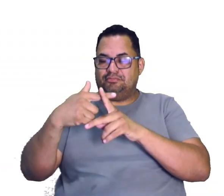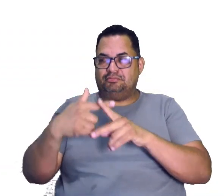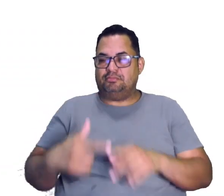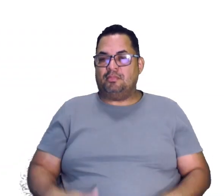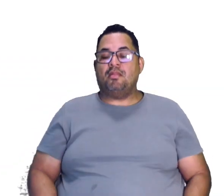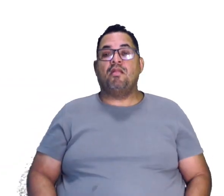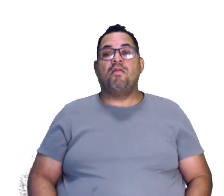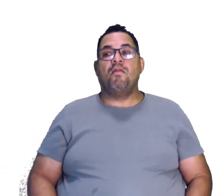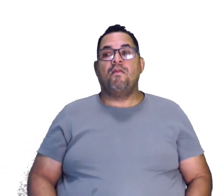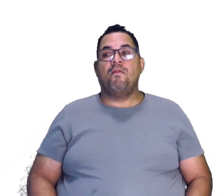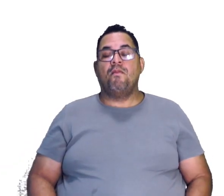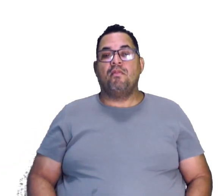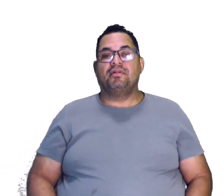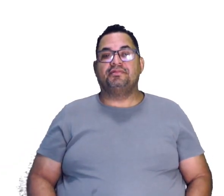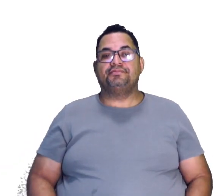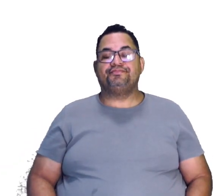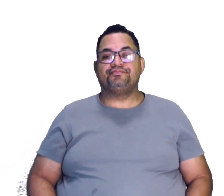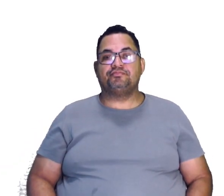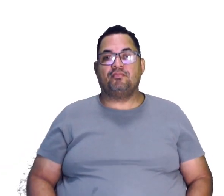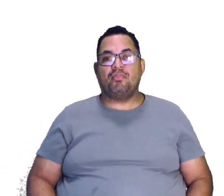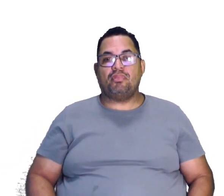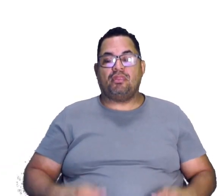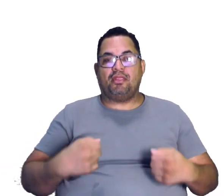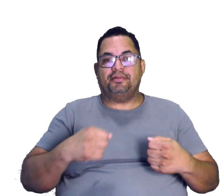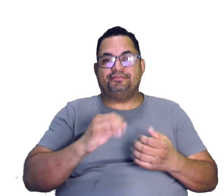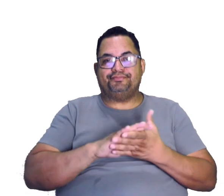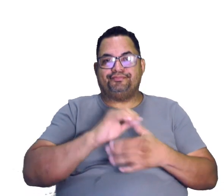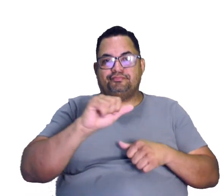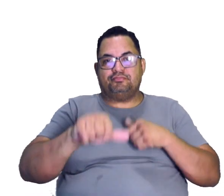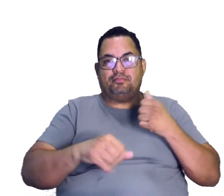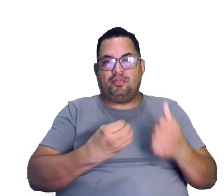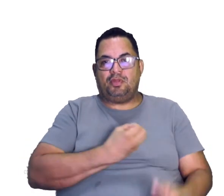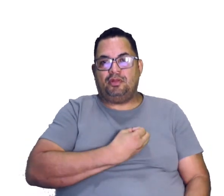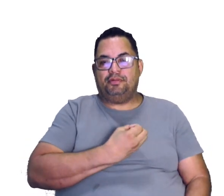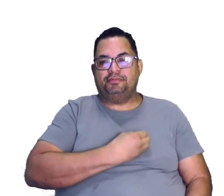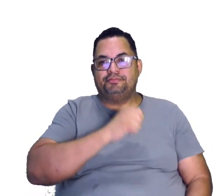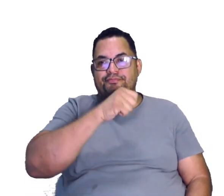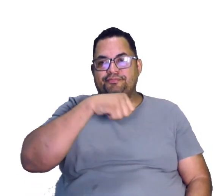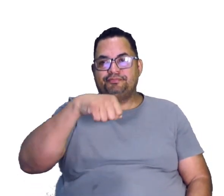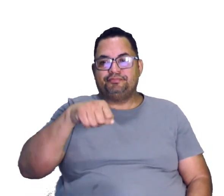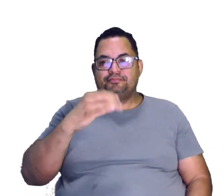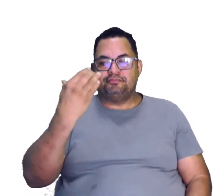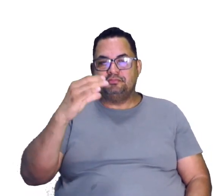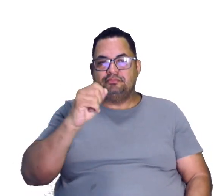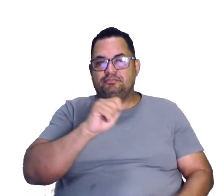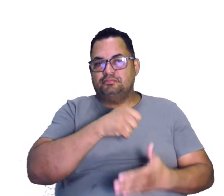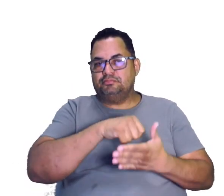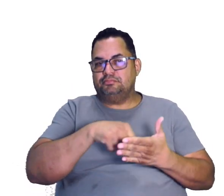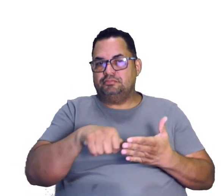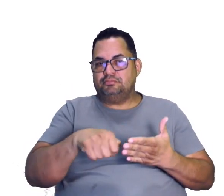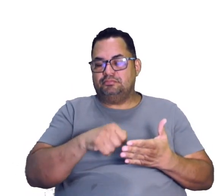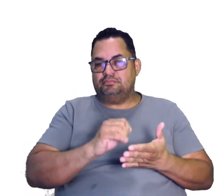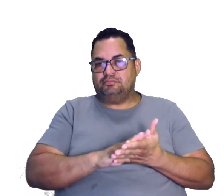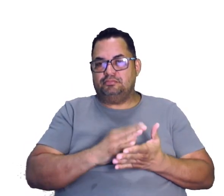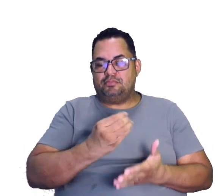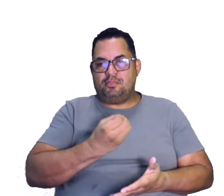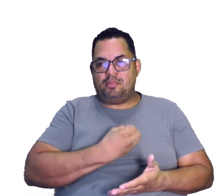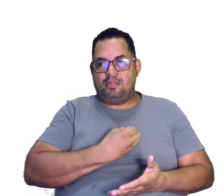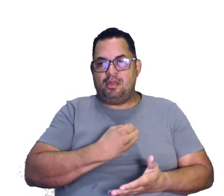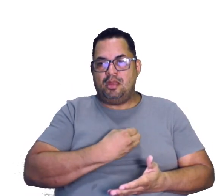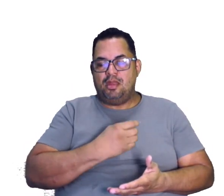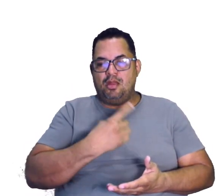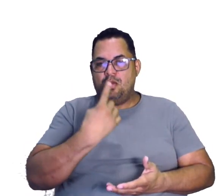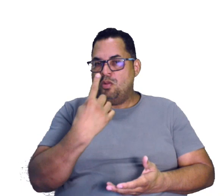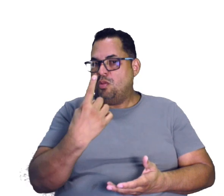o que eu preciso para transformar um número em notação científica? Primeiro, escrever o número na sua forma decimal com apenas